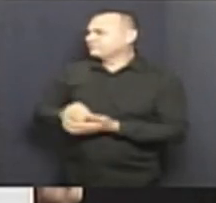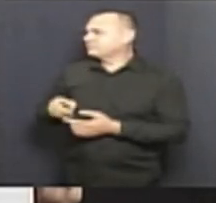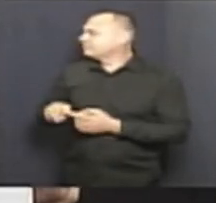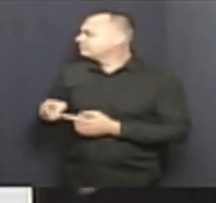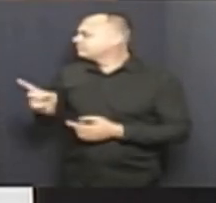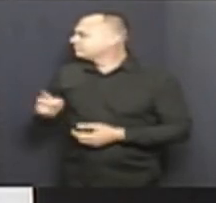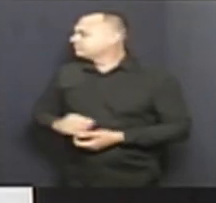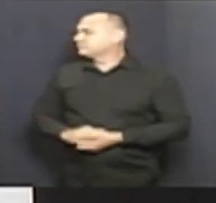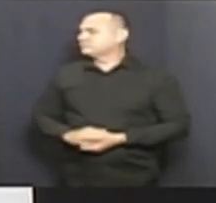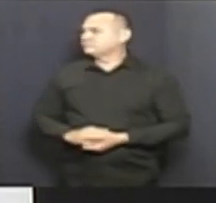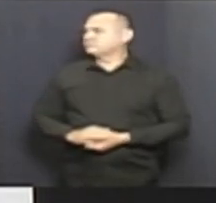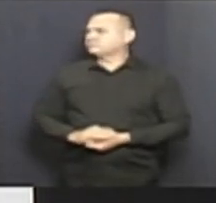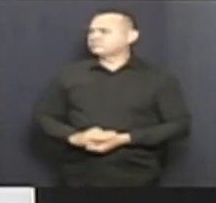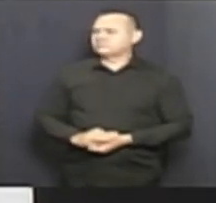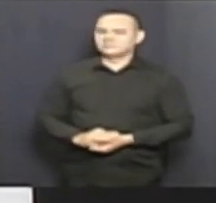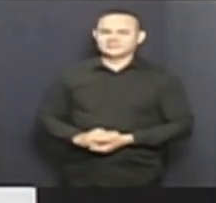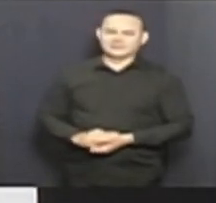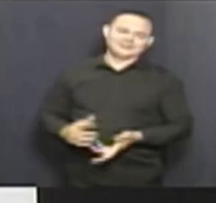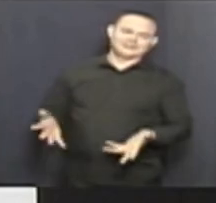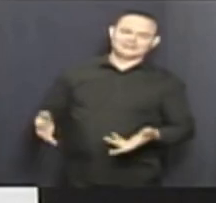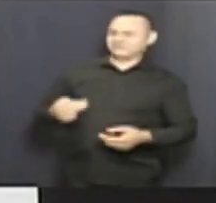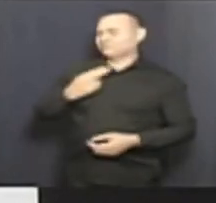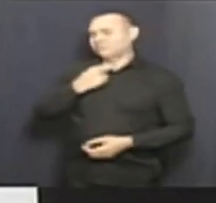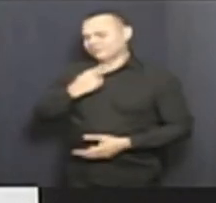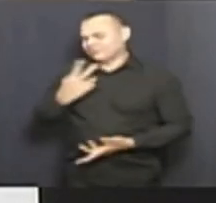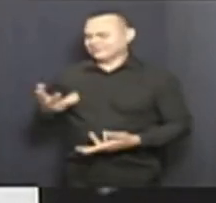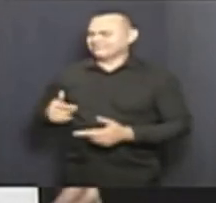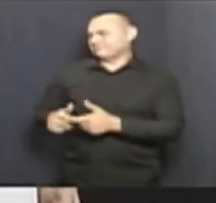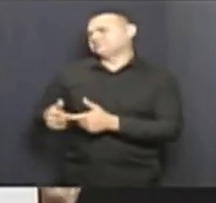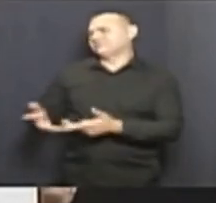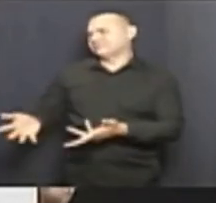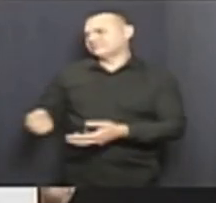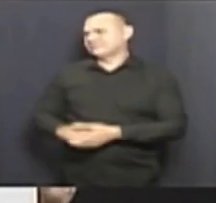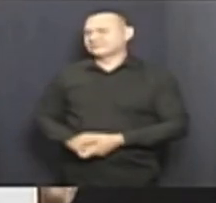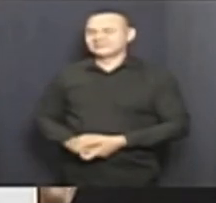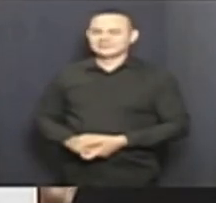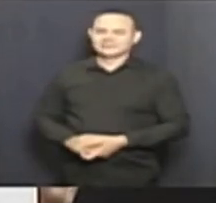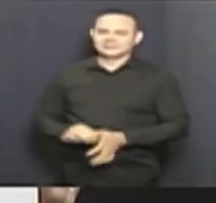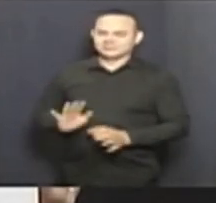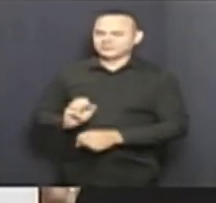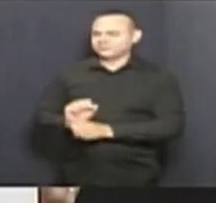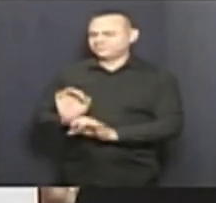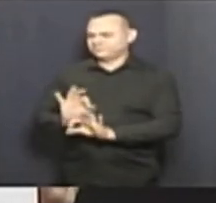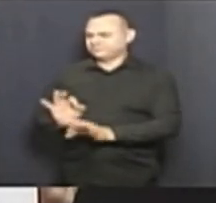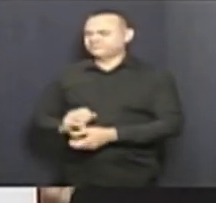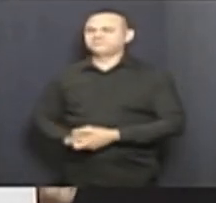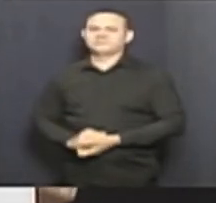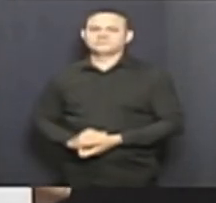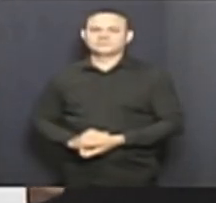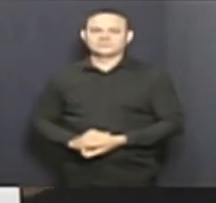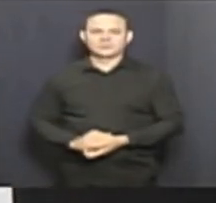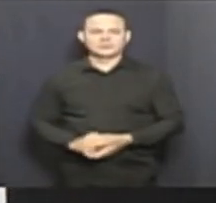não é possível agora está funcionando é candidato